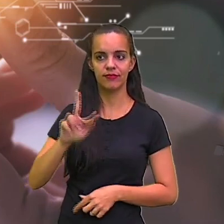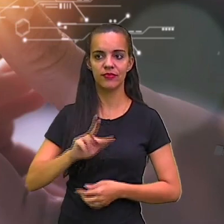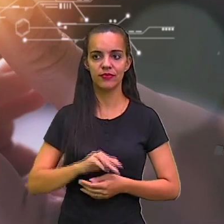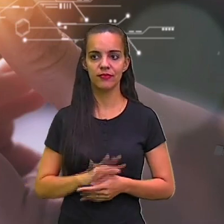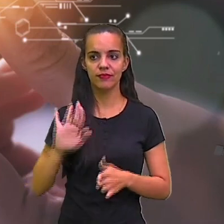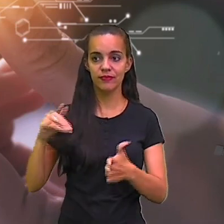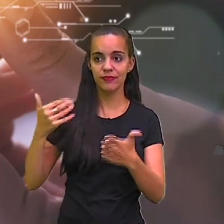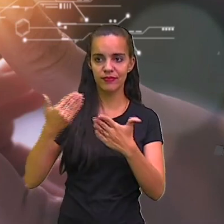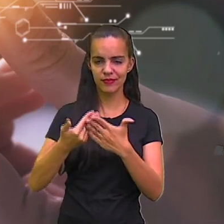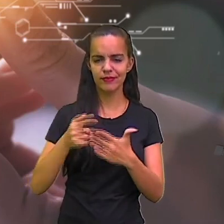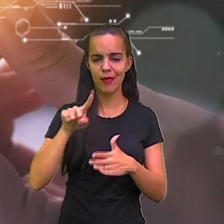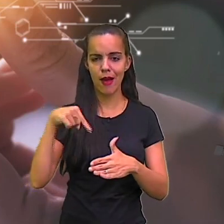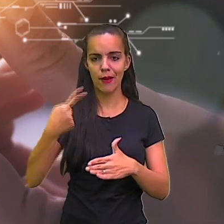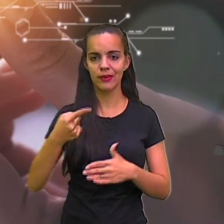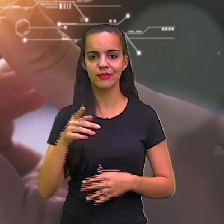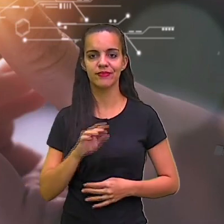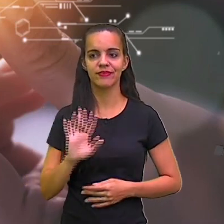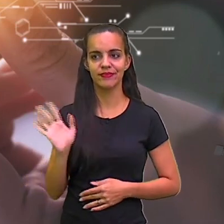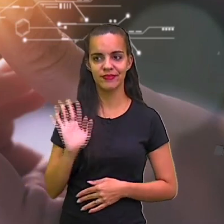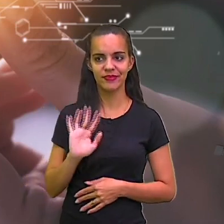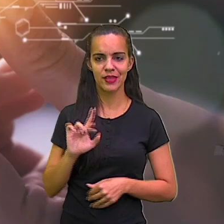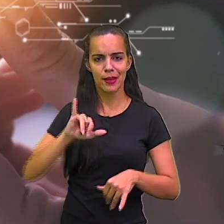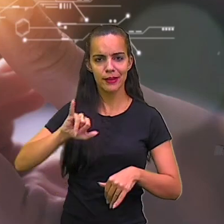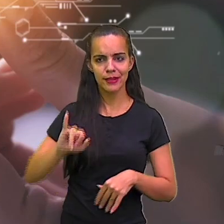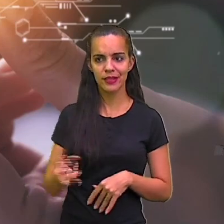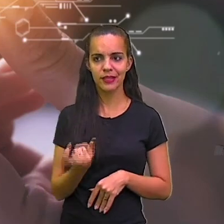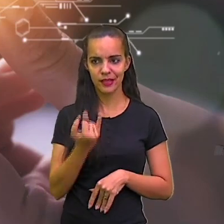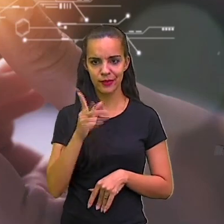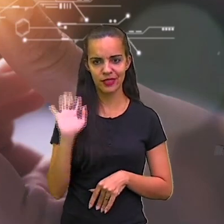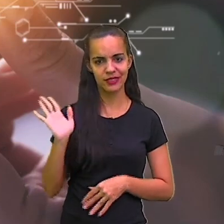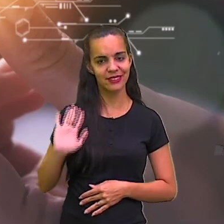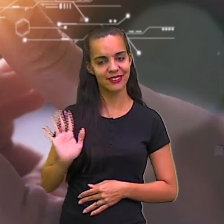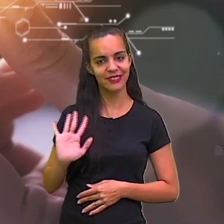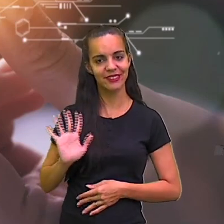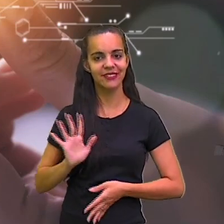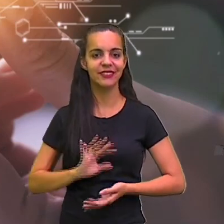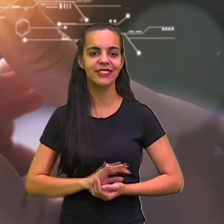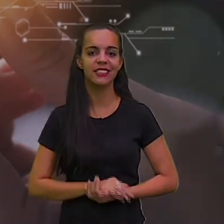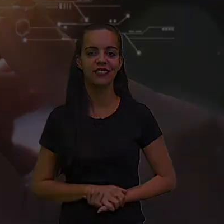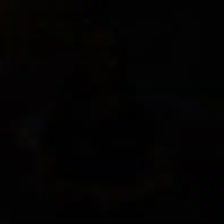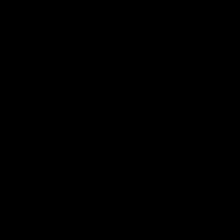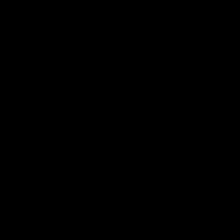GV até a nossa próxima aula eu vejo vocês lá ok